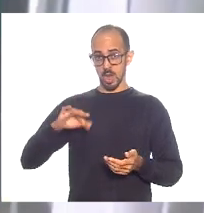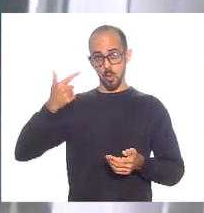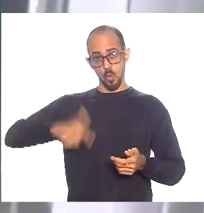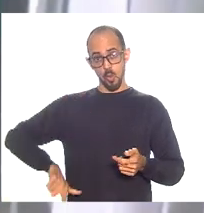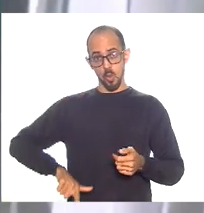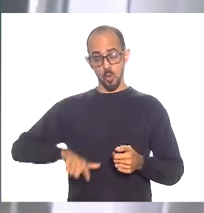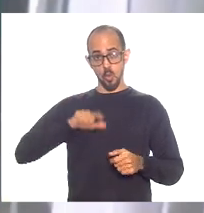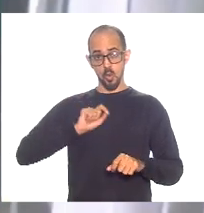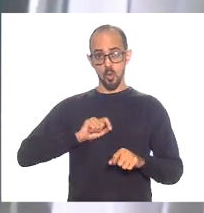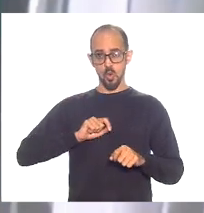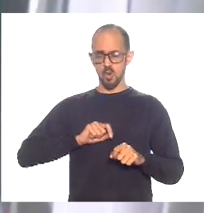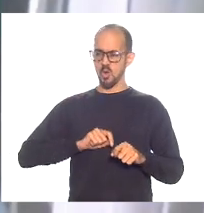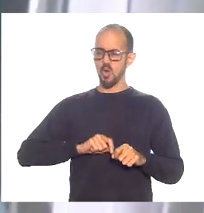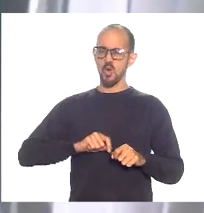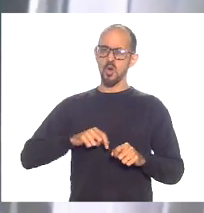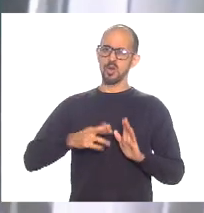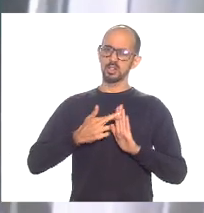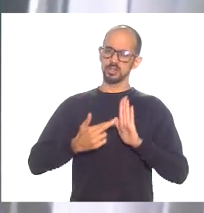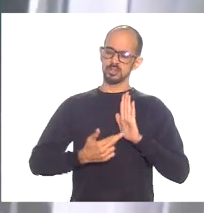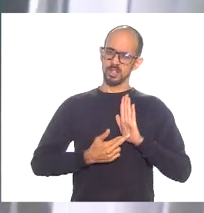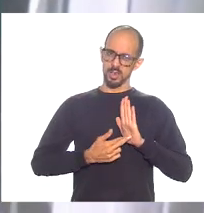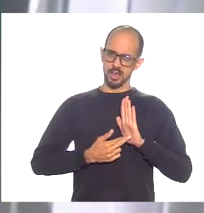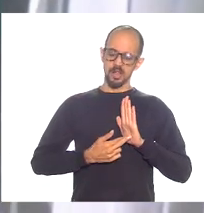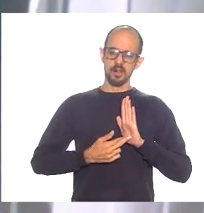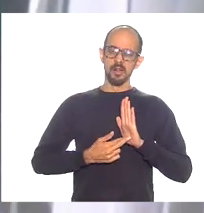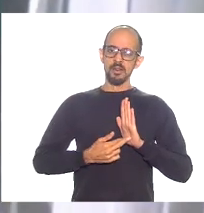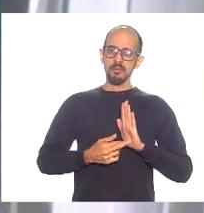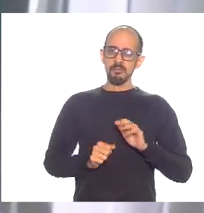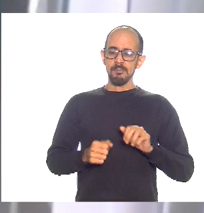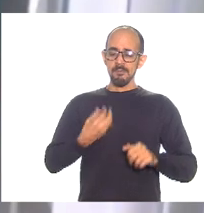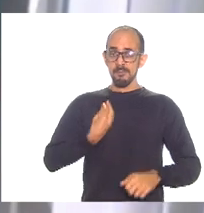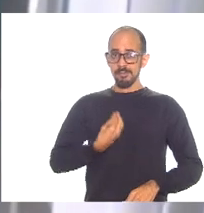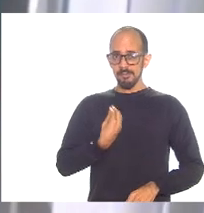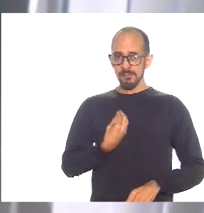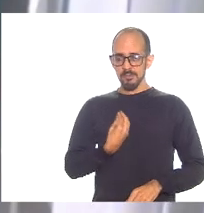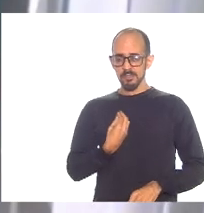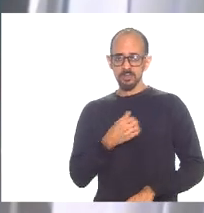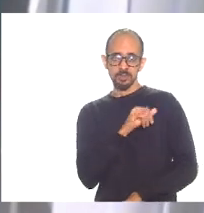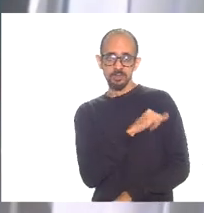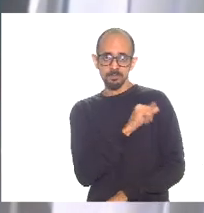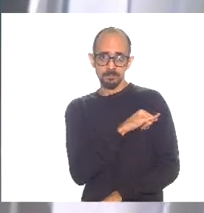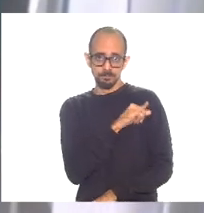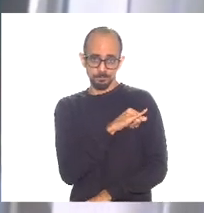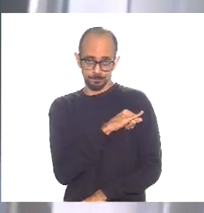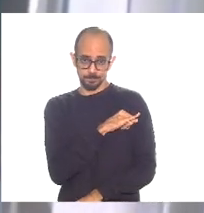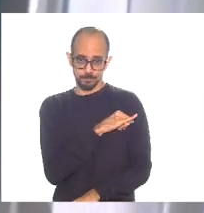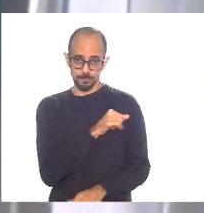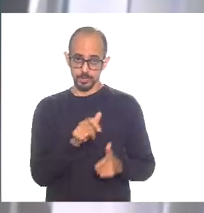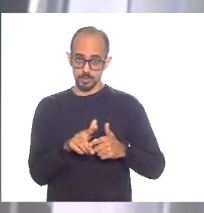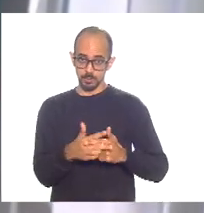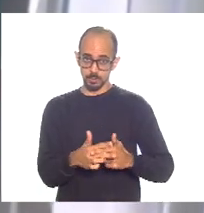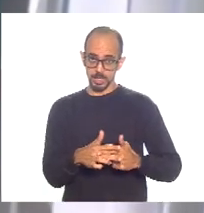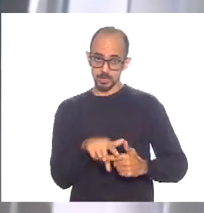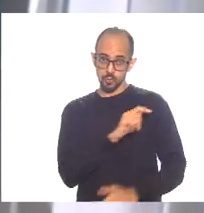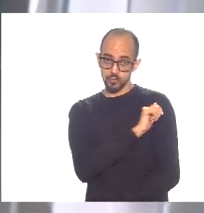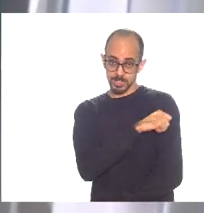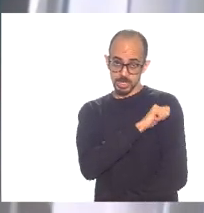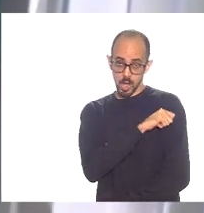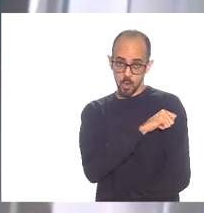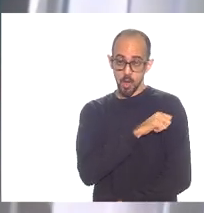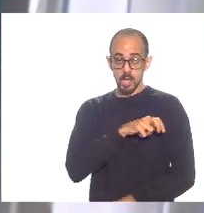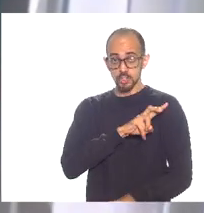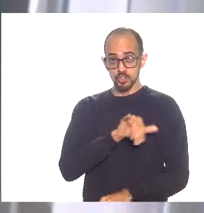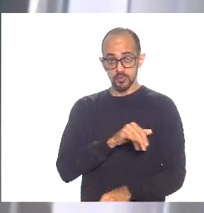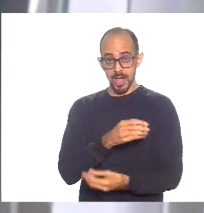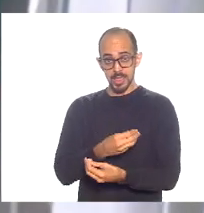critérios, outros parâmetros para a participação do Rio de Janeiro no regime de recuperação fiscal, a gente só vai entregar o que eles